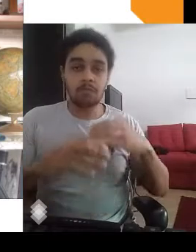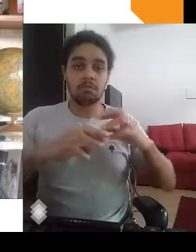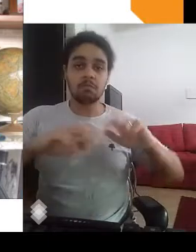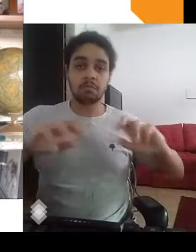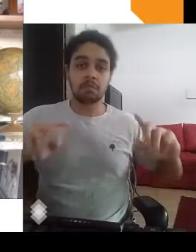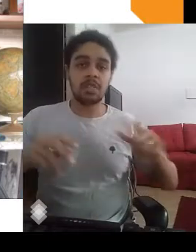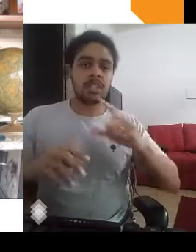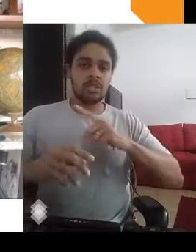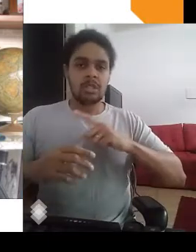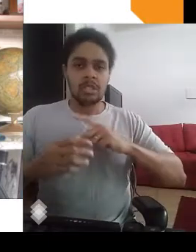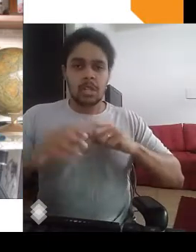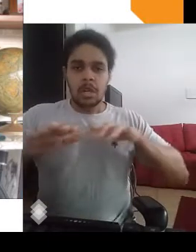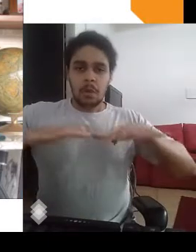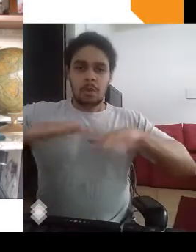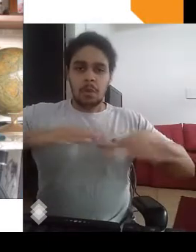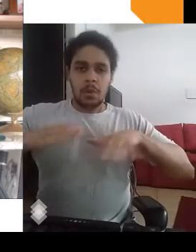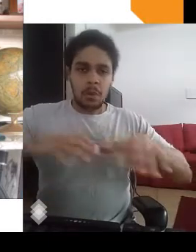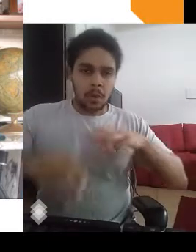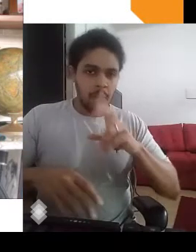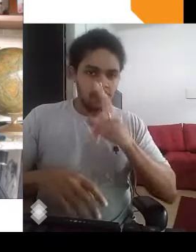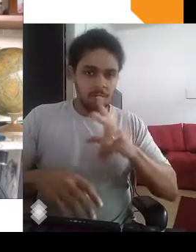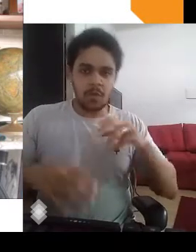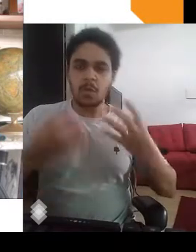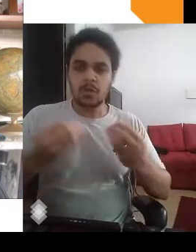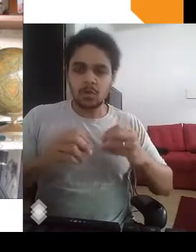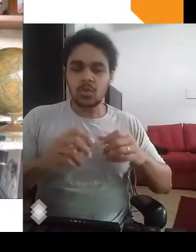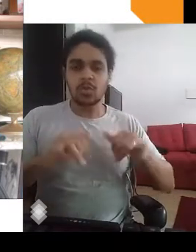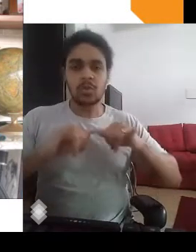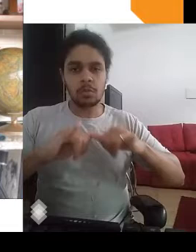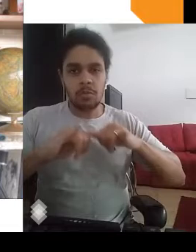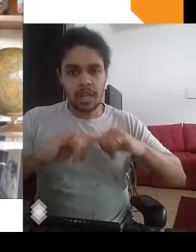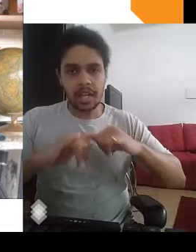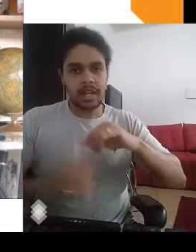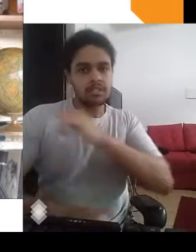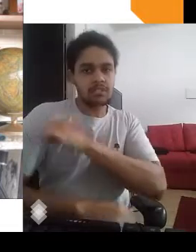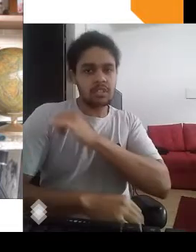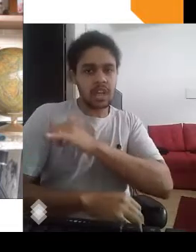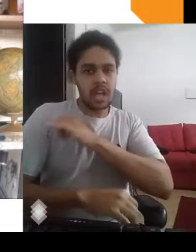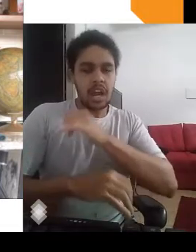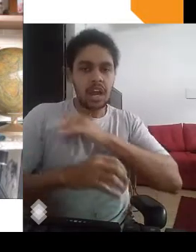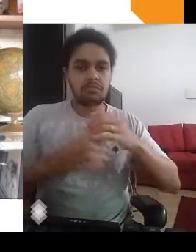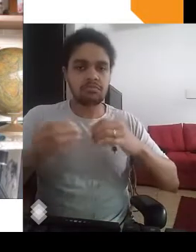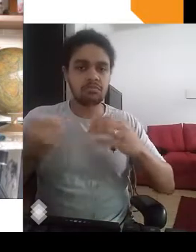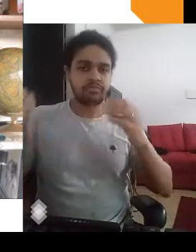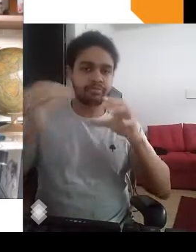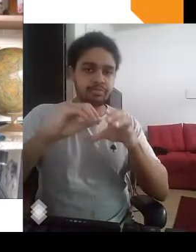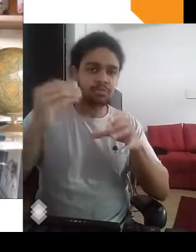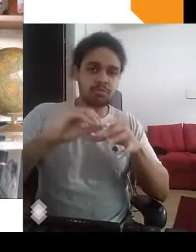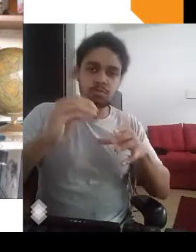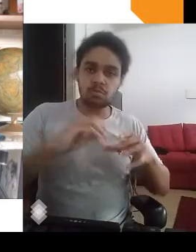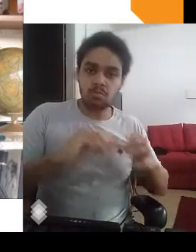dinâmica constante, fluxo intenso. Muitos dos mercados do Rio de Janeiro, eles são abastecidos por depósitos que